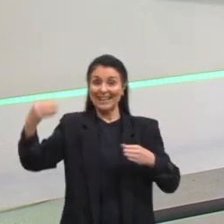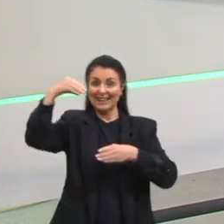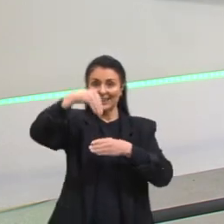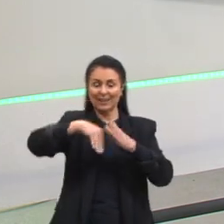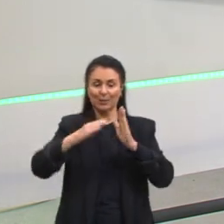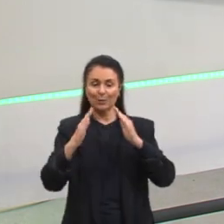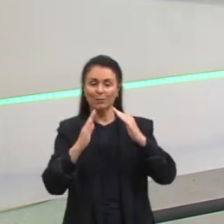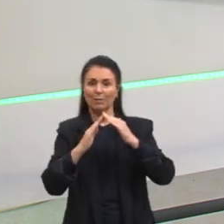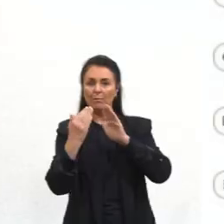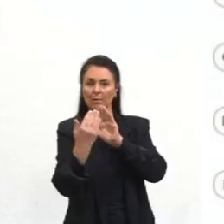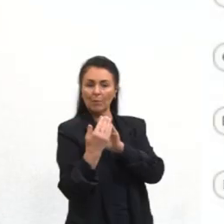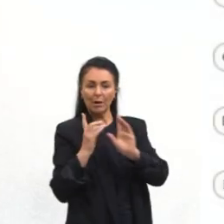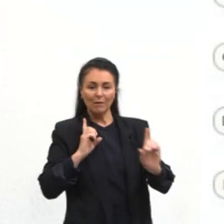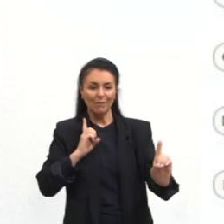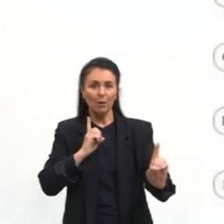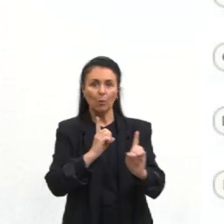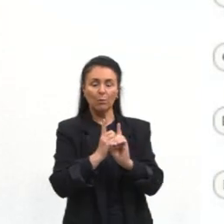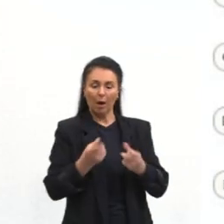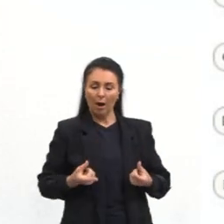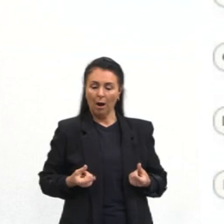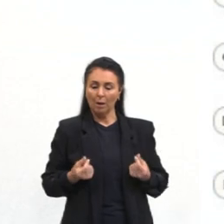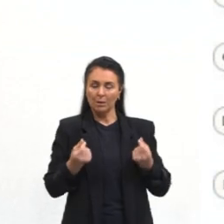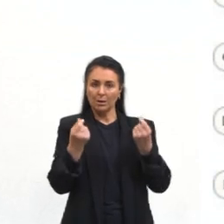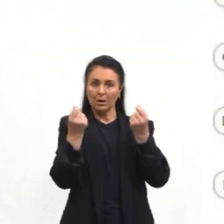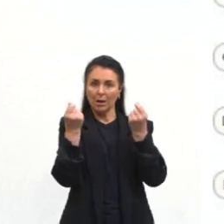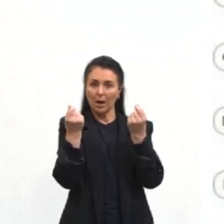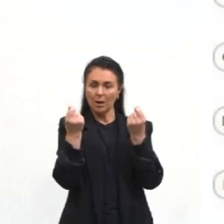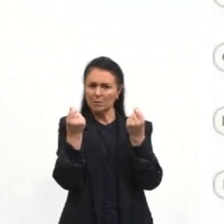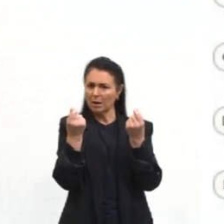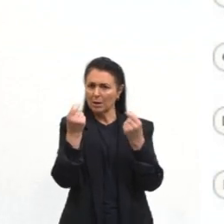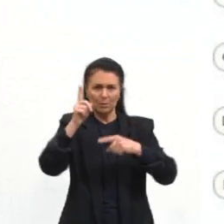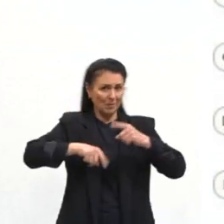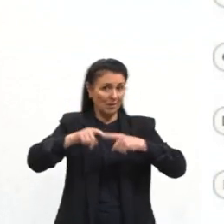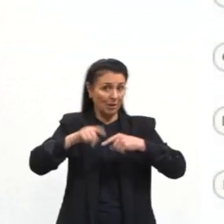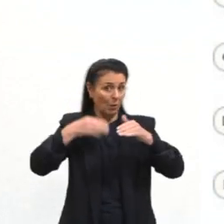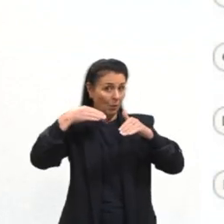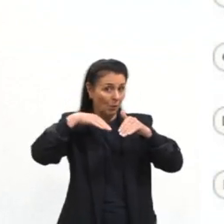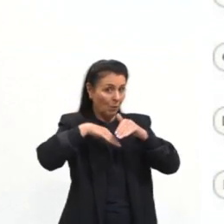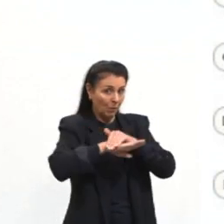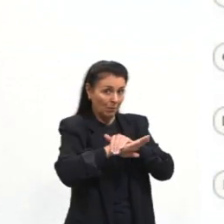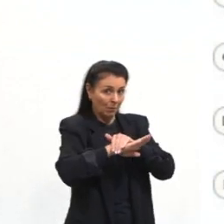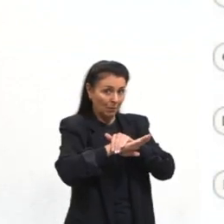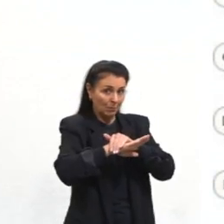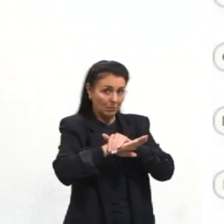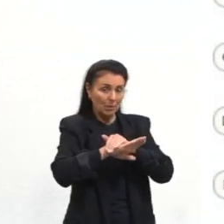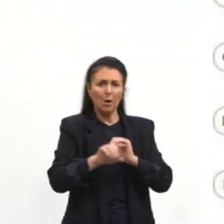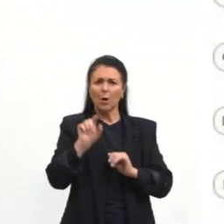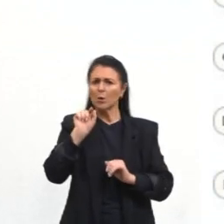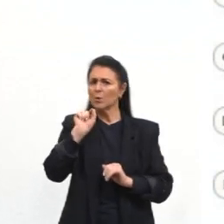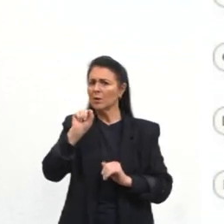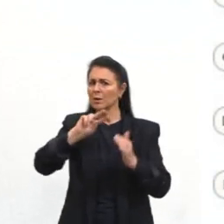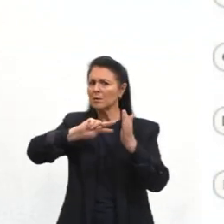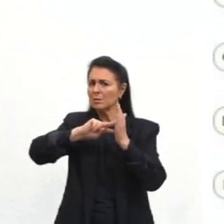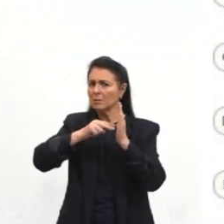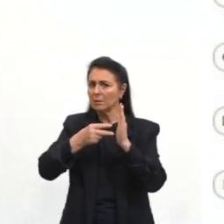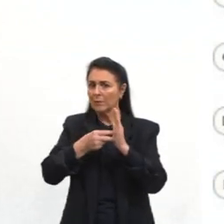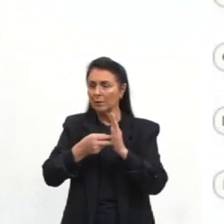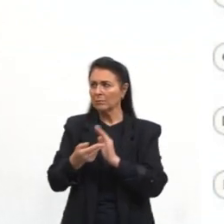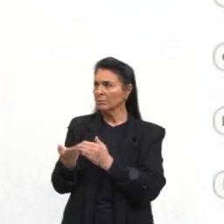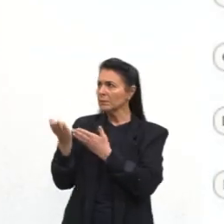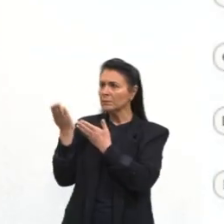todo o luxo com todas as suas riquezas adquiridas na durante a vida e o que que é isso quer dizer não é o que que no